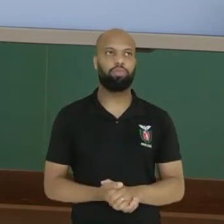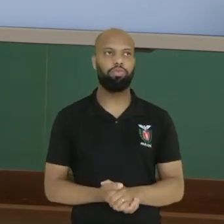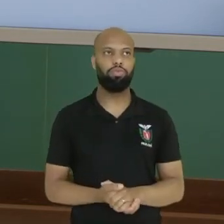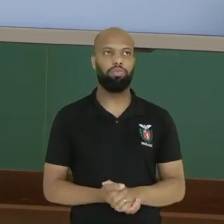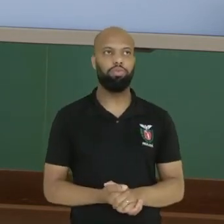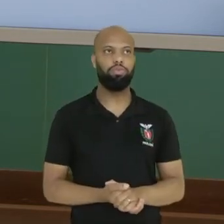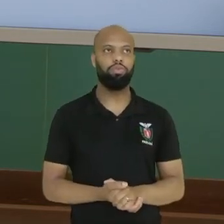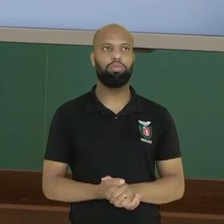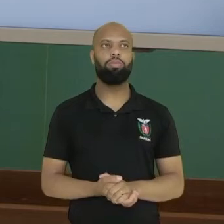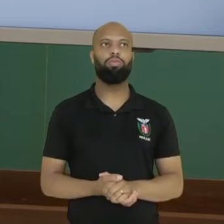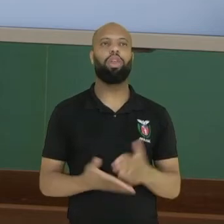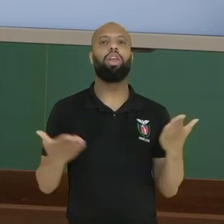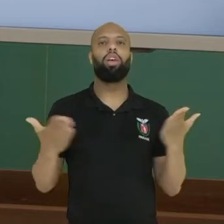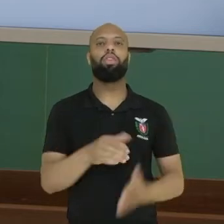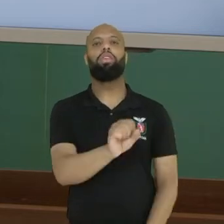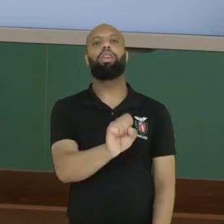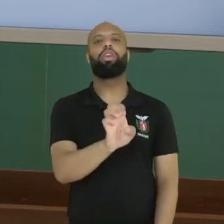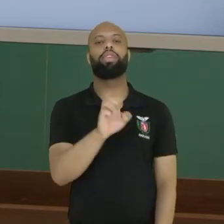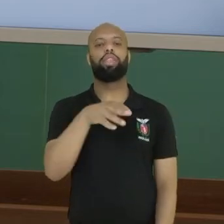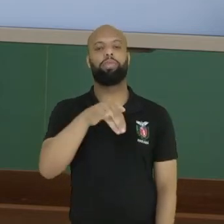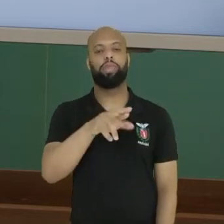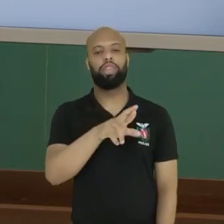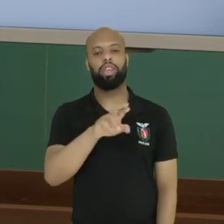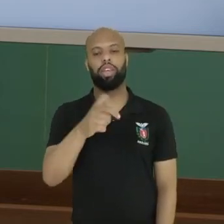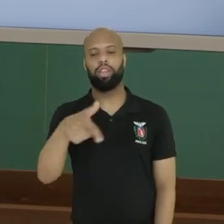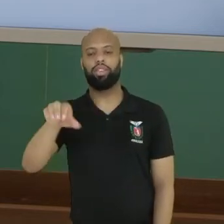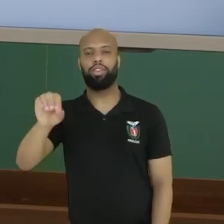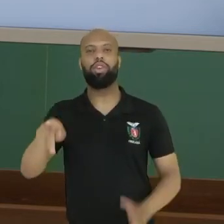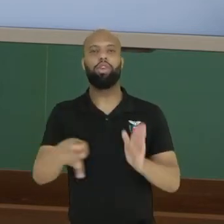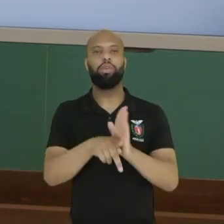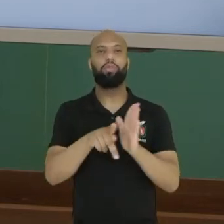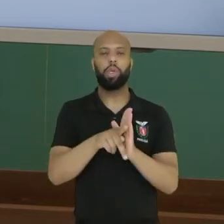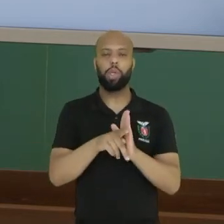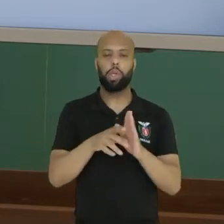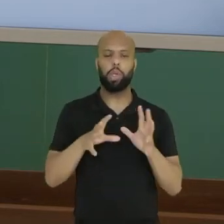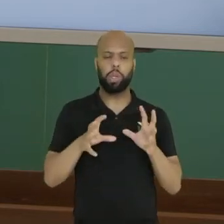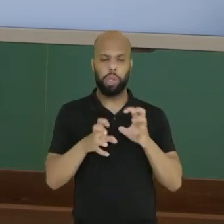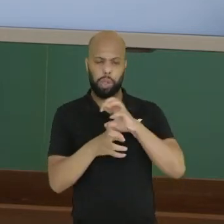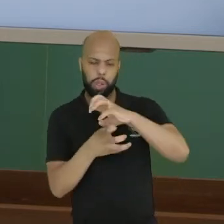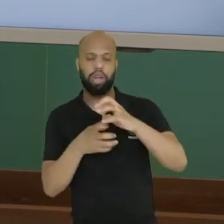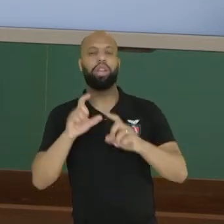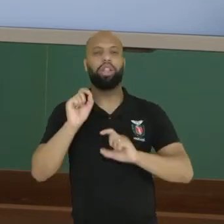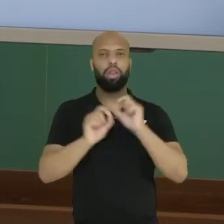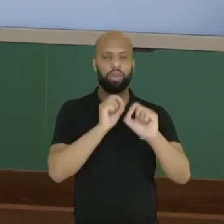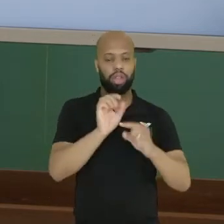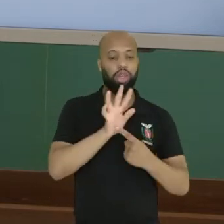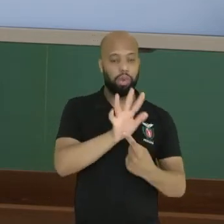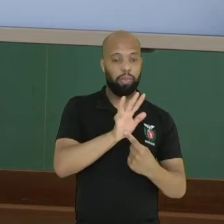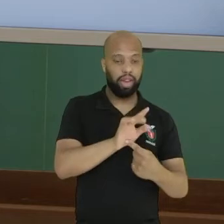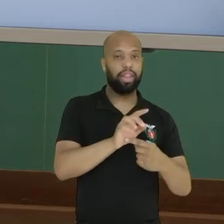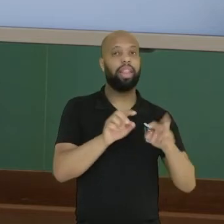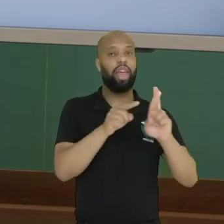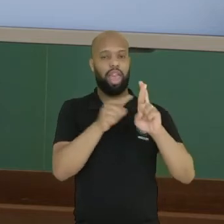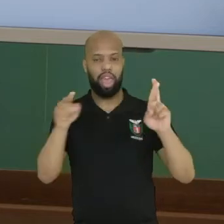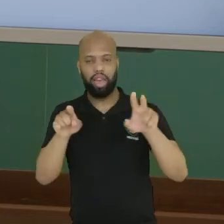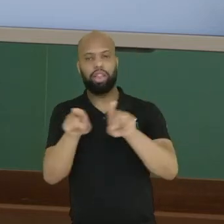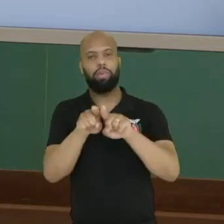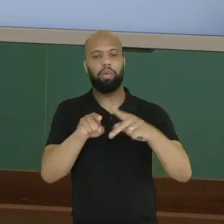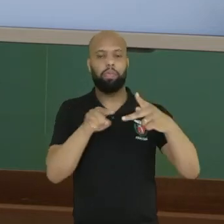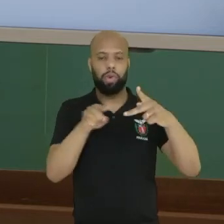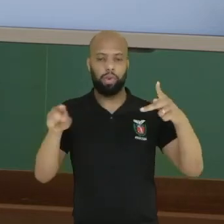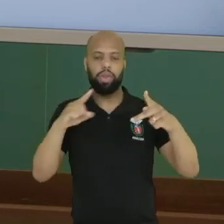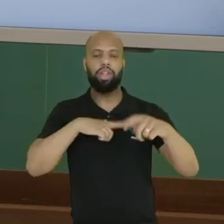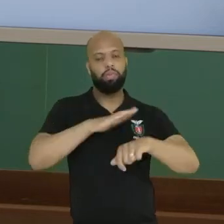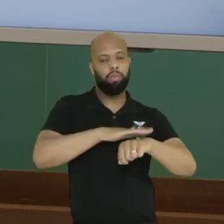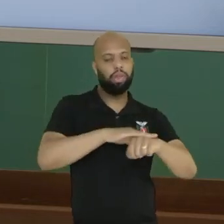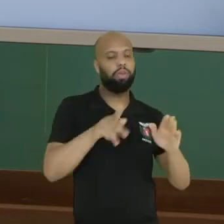E a semi-reação de oxidação, então? Apresenta os reagentes e produtos que participam do processo de